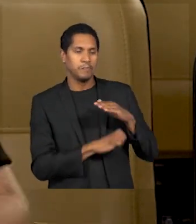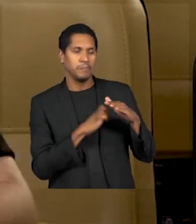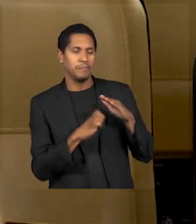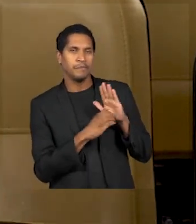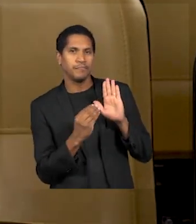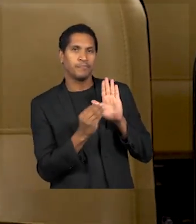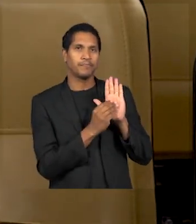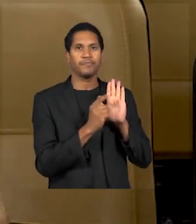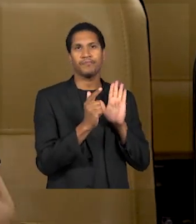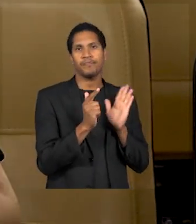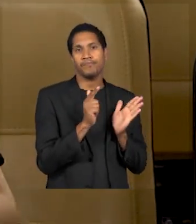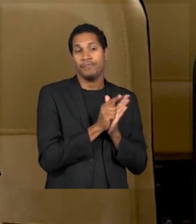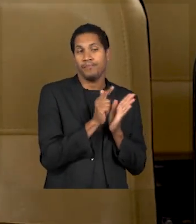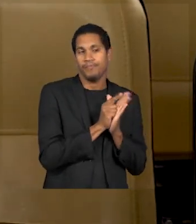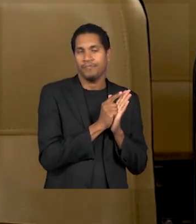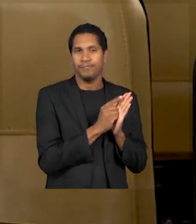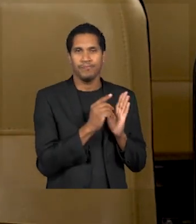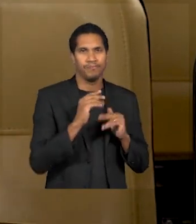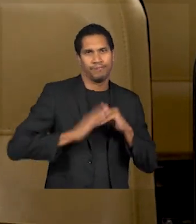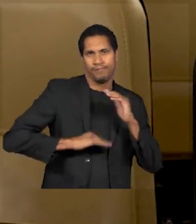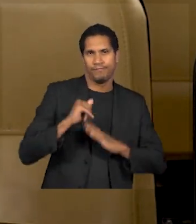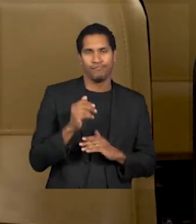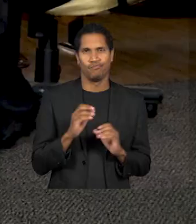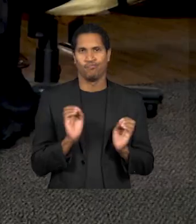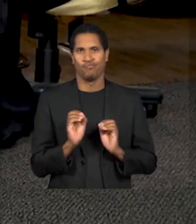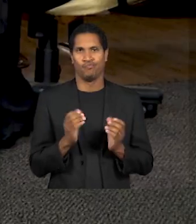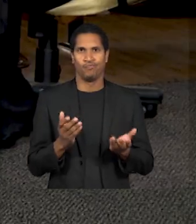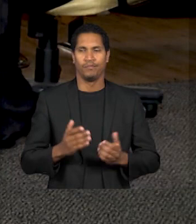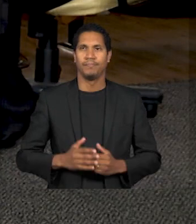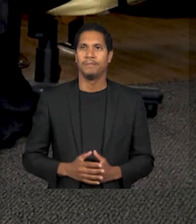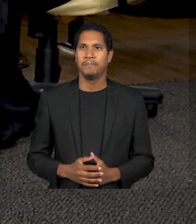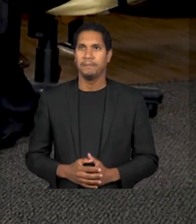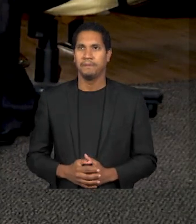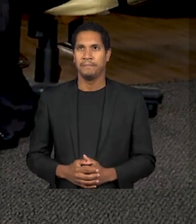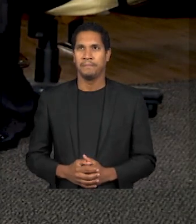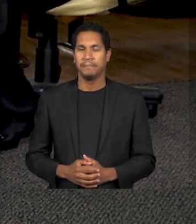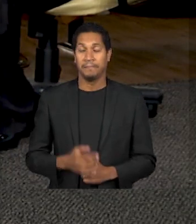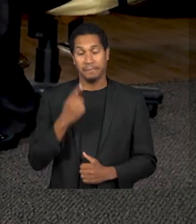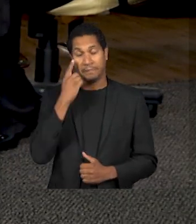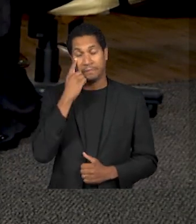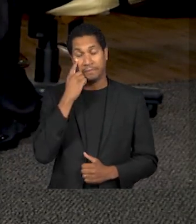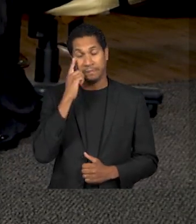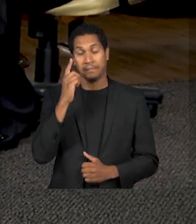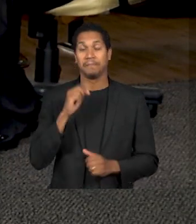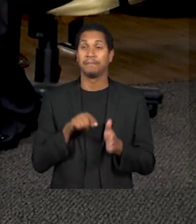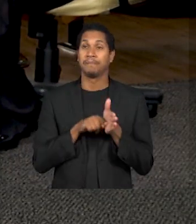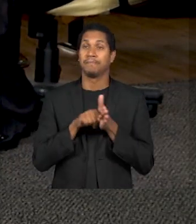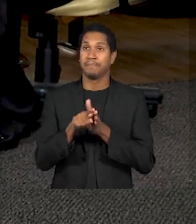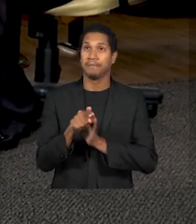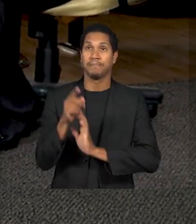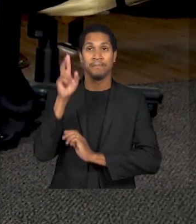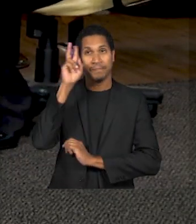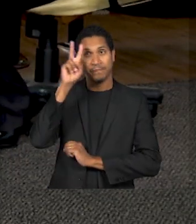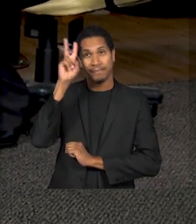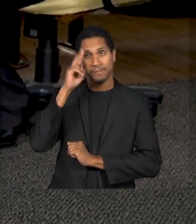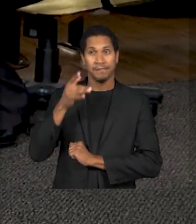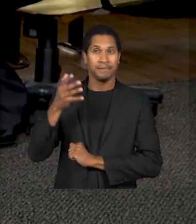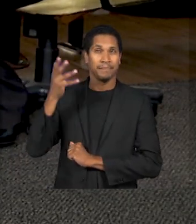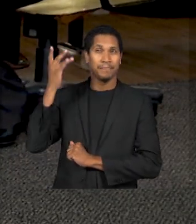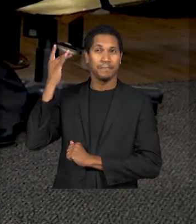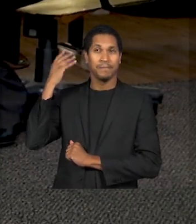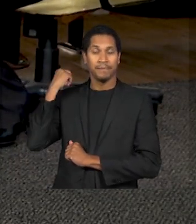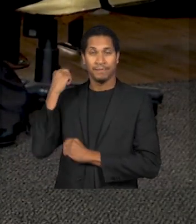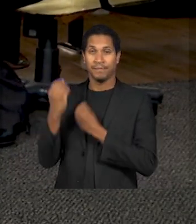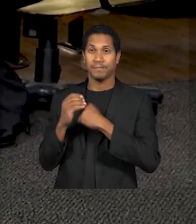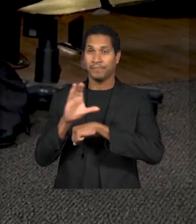empresa, no papel, aí na prática fica a desejar. Olha, essa pergunta me remete à nossa